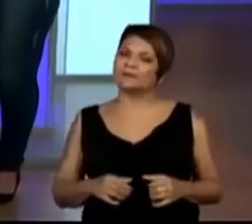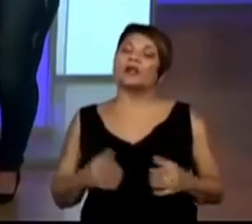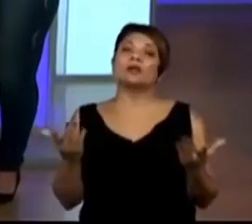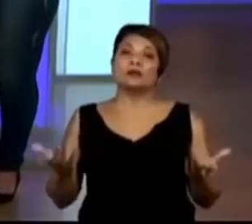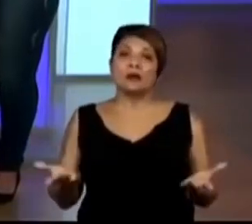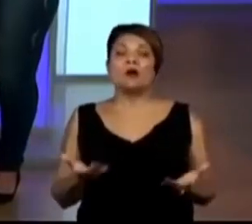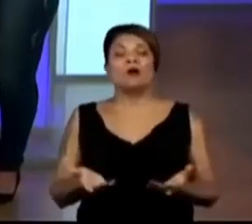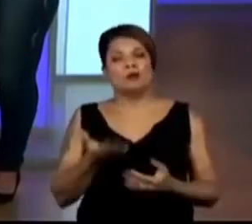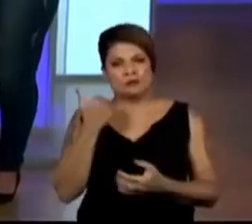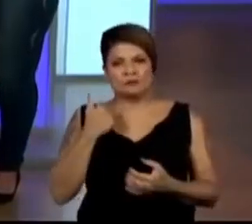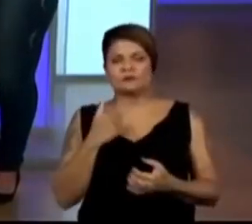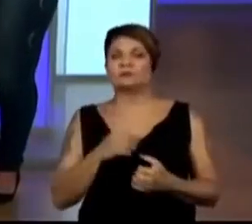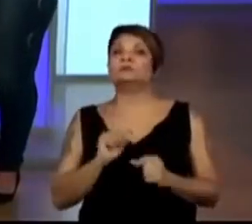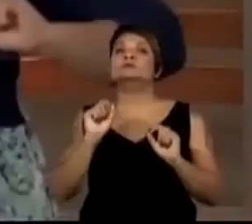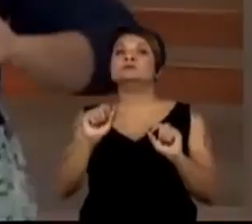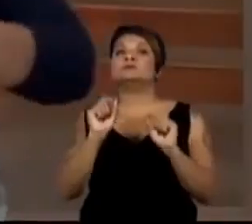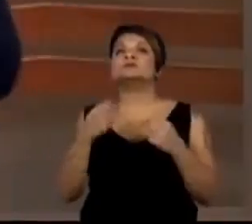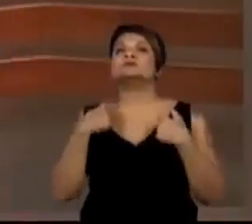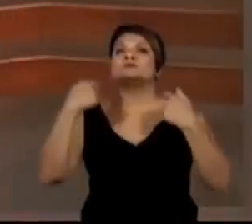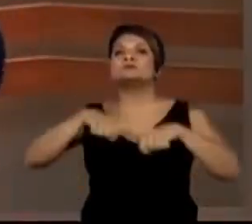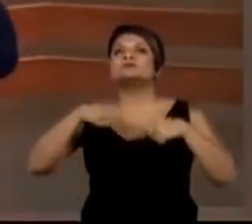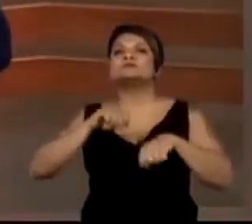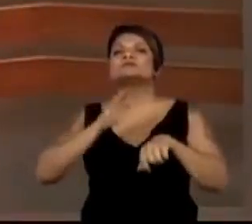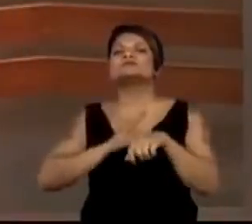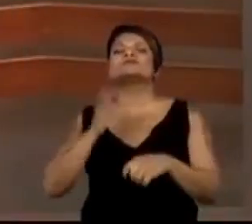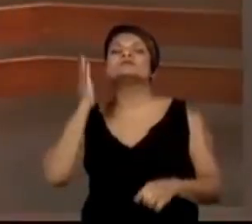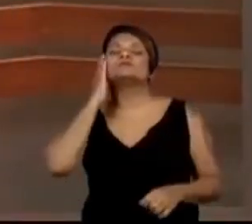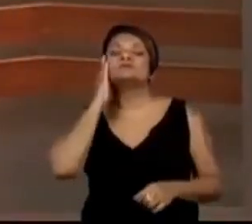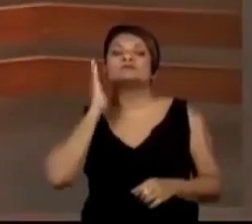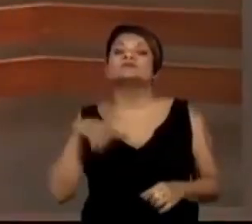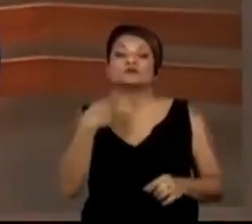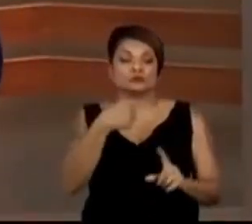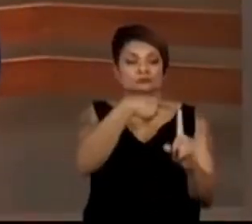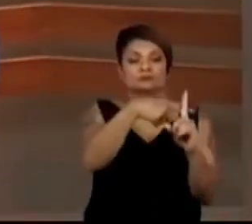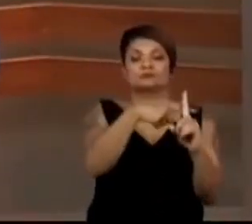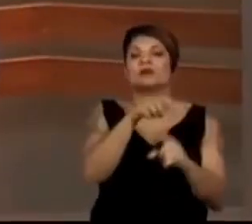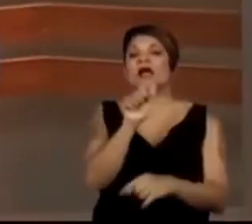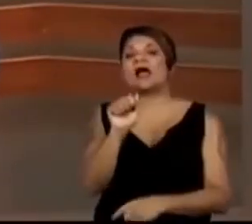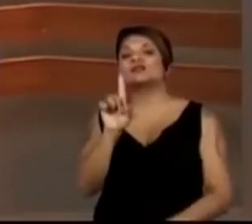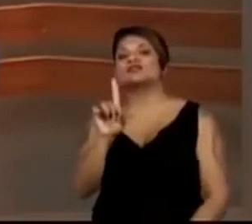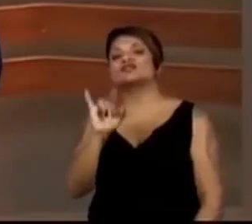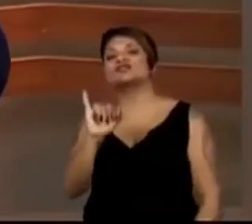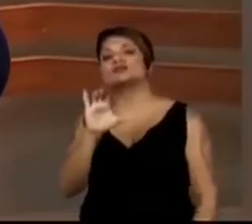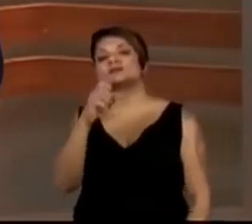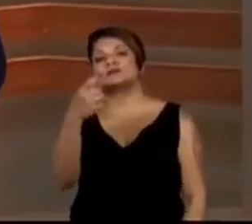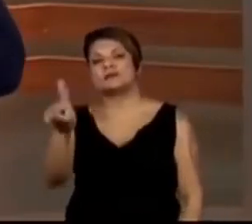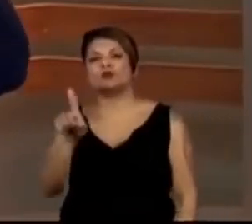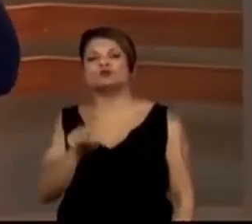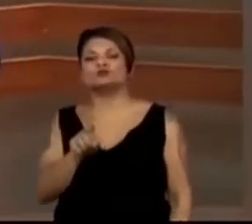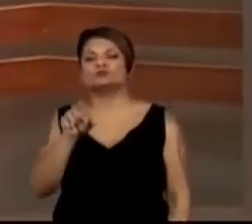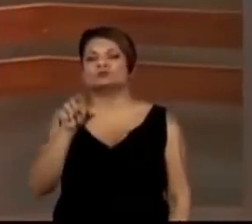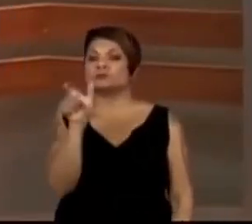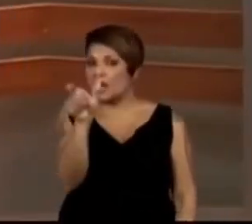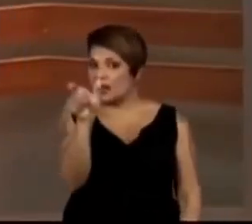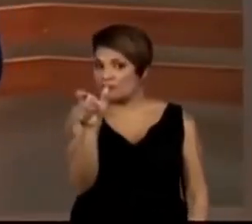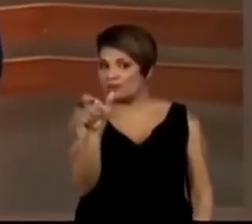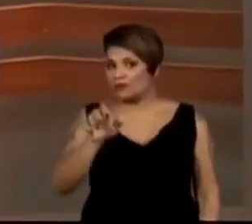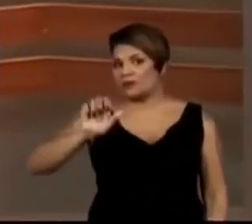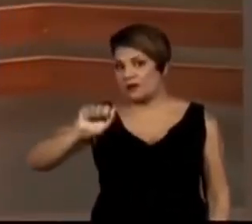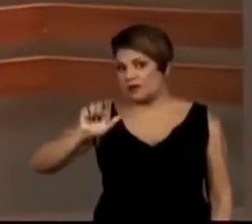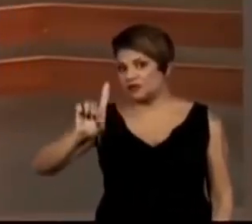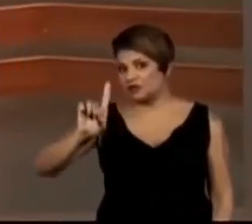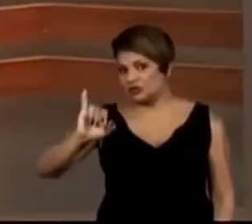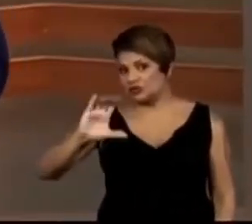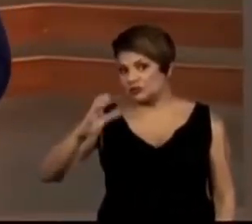vamos lá. Ah, o que eu preciso saber quando eu falo de adição? A palavra adição, porque a matemática tem